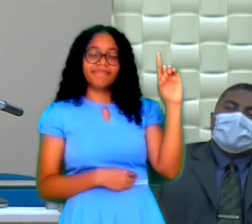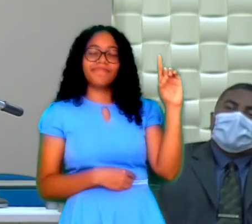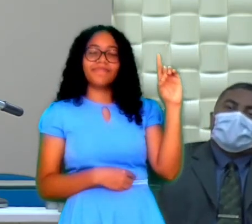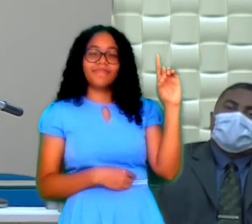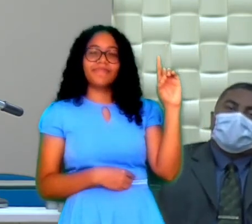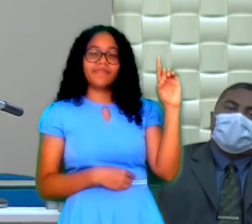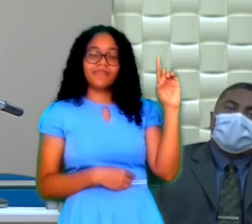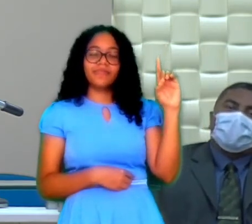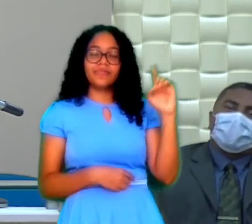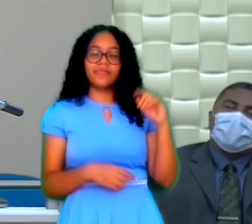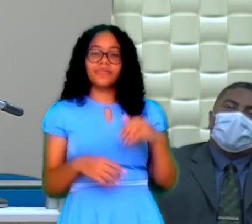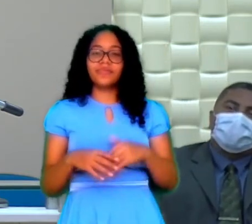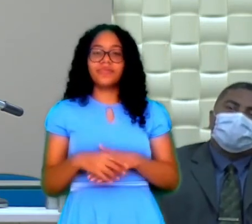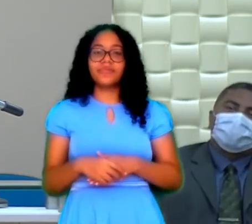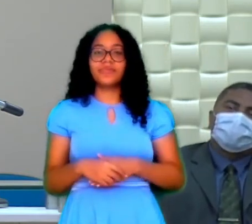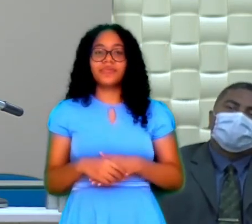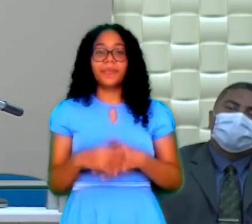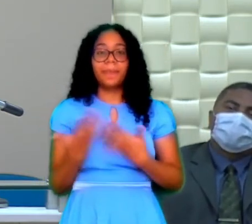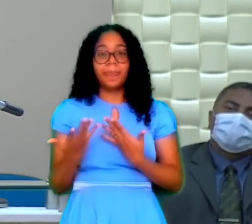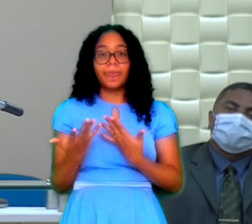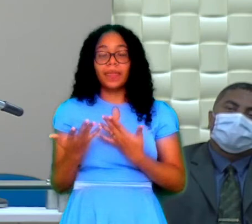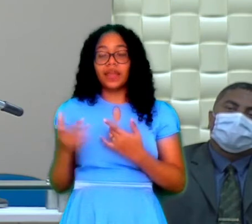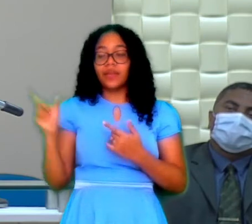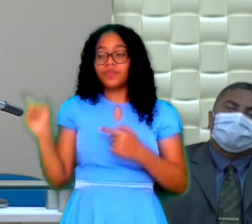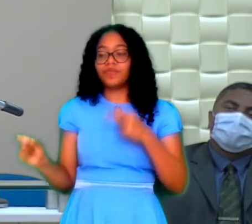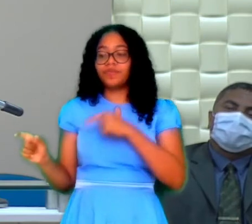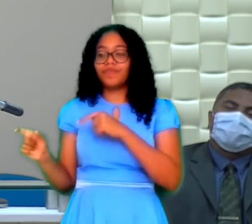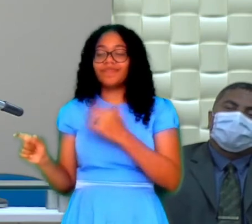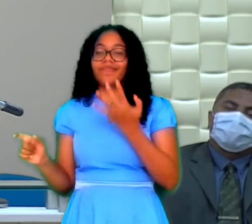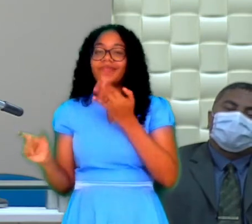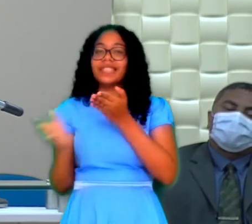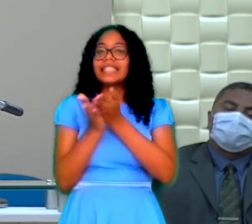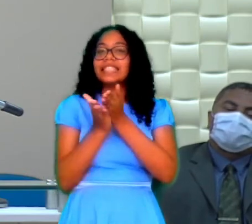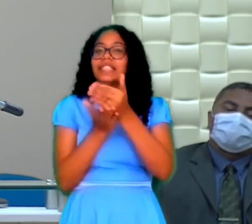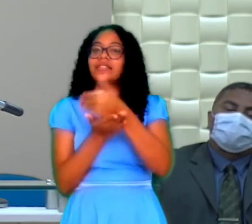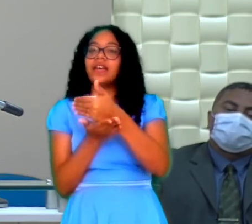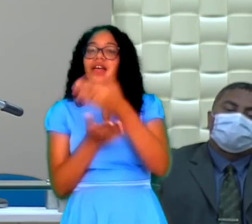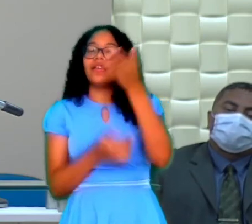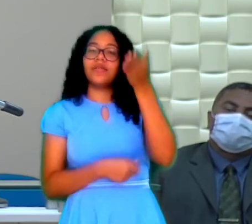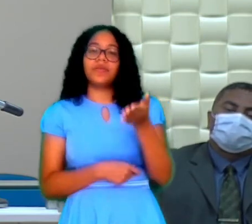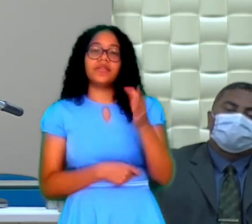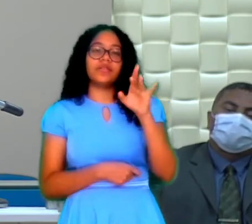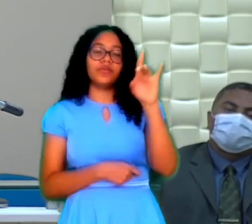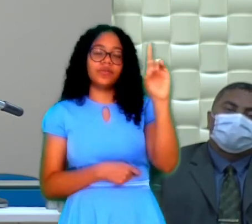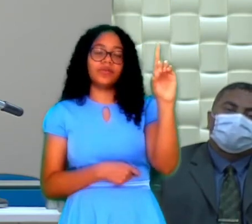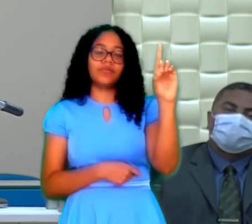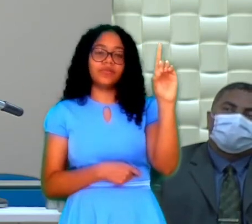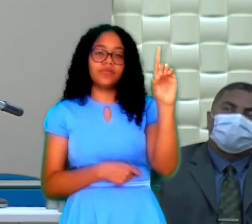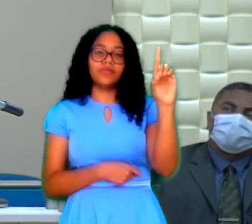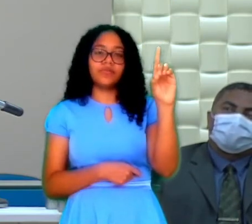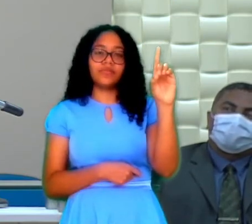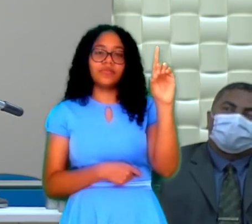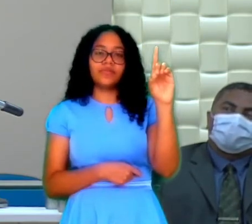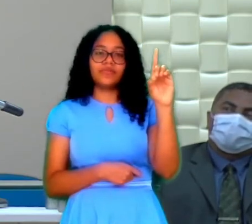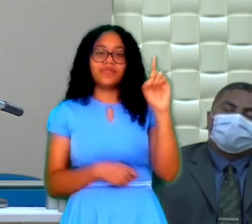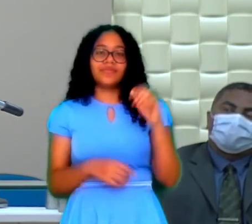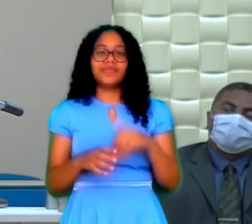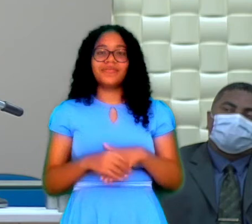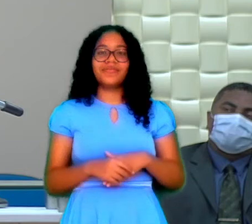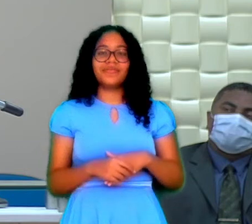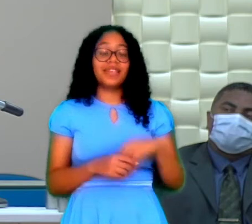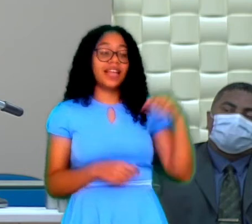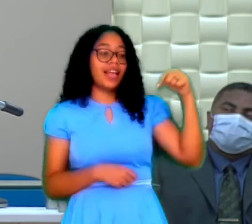Você está passando uma dificuldade grande, está achando que isso não vai passar, está achando que isso aí é o fim da